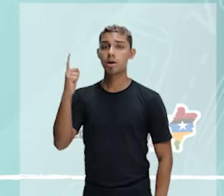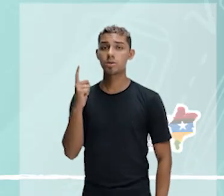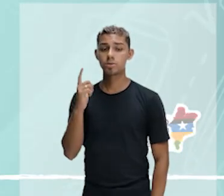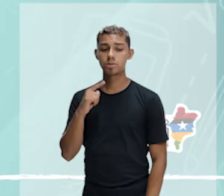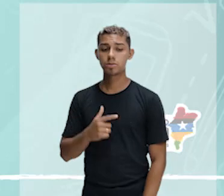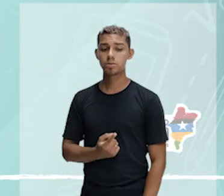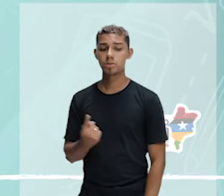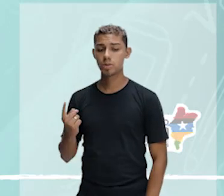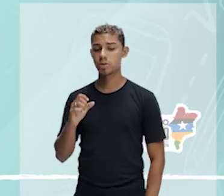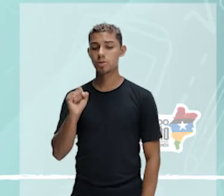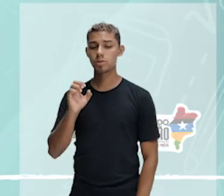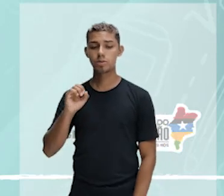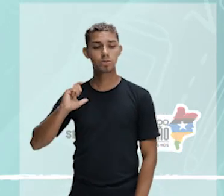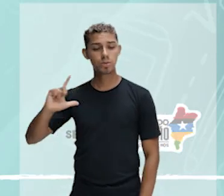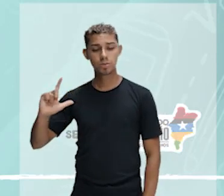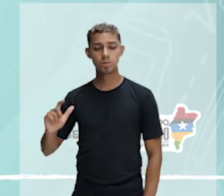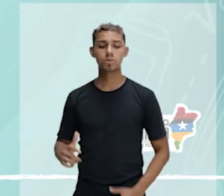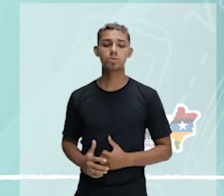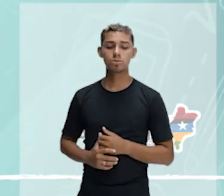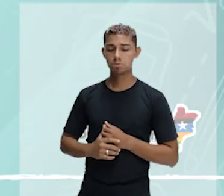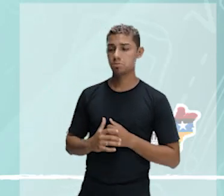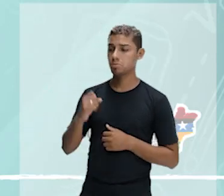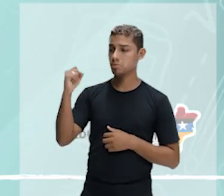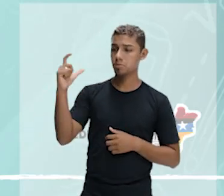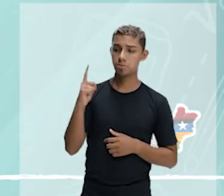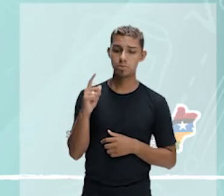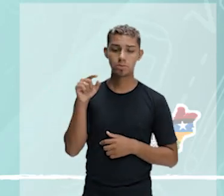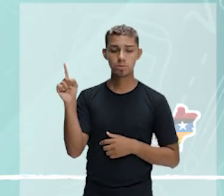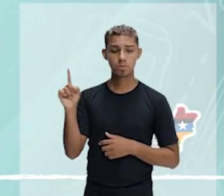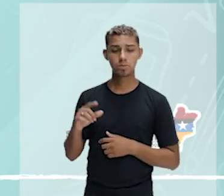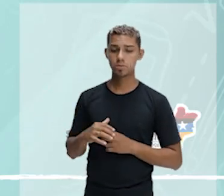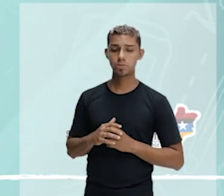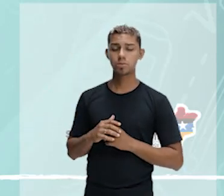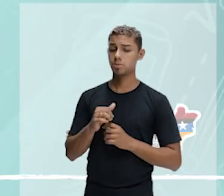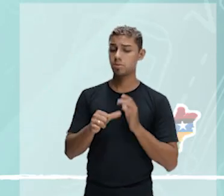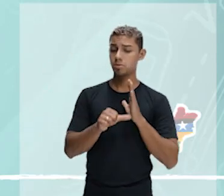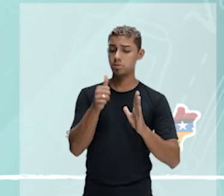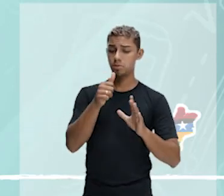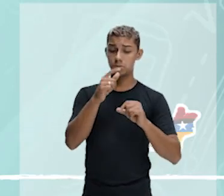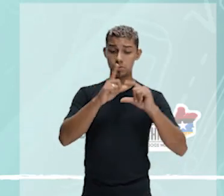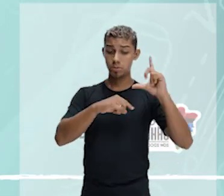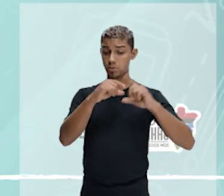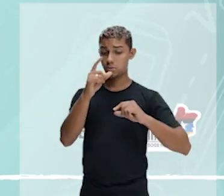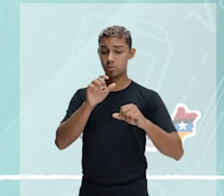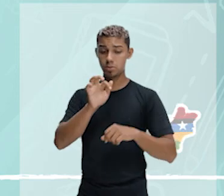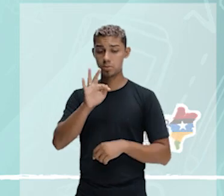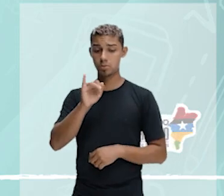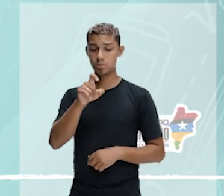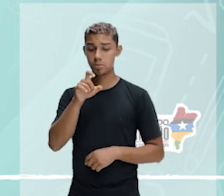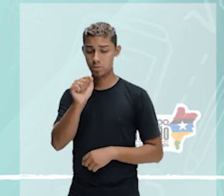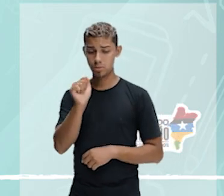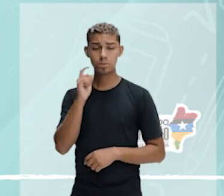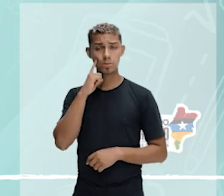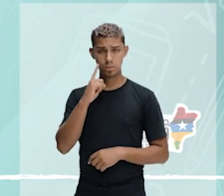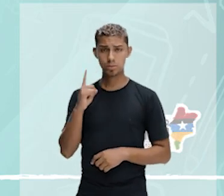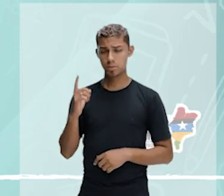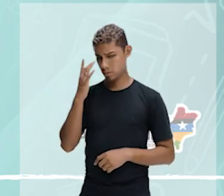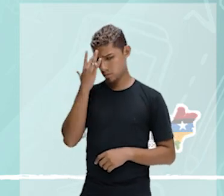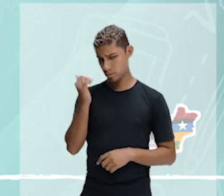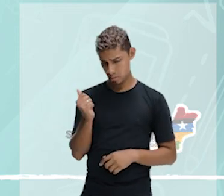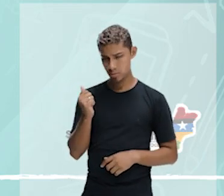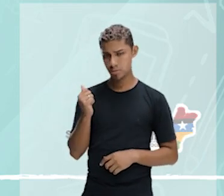aqui no caso o Sol, certo? O Sol é a nossa primeira estrela fixa, ok? A gente sabe que o Sol